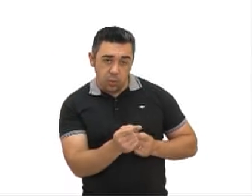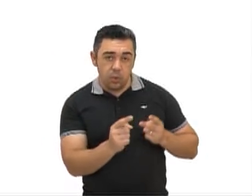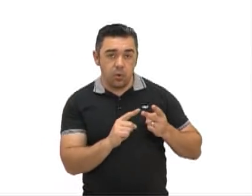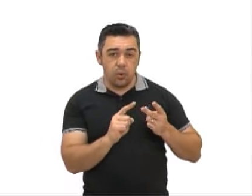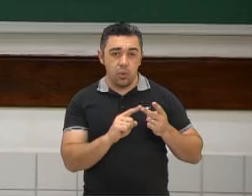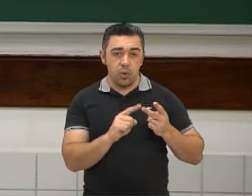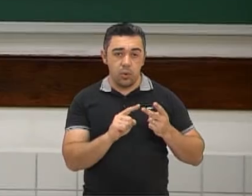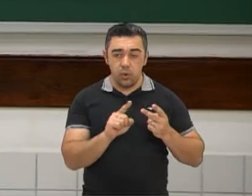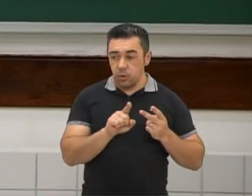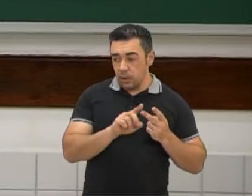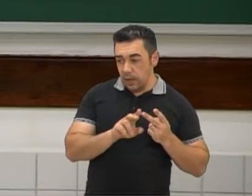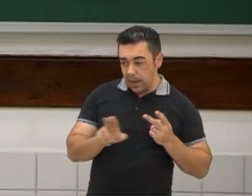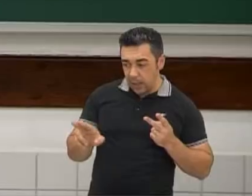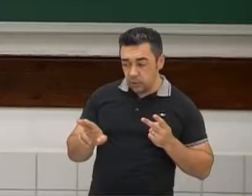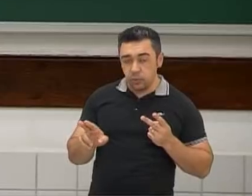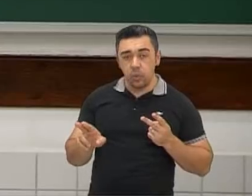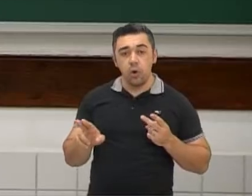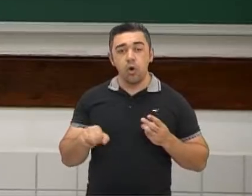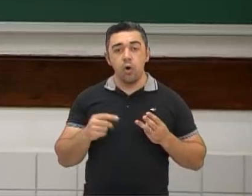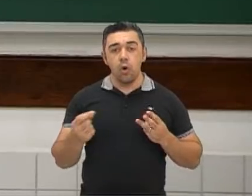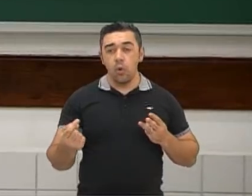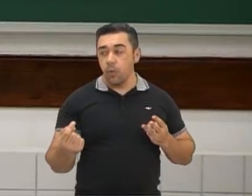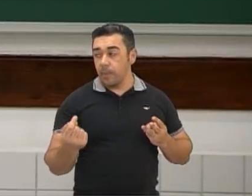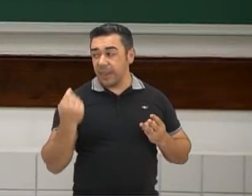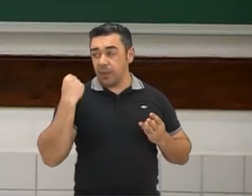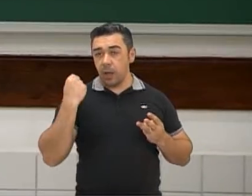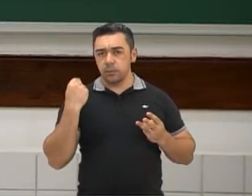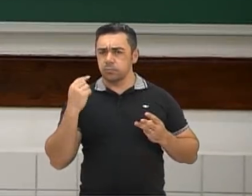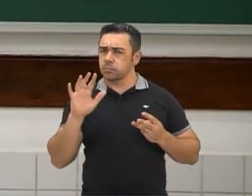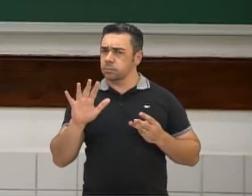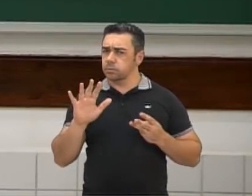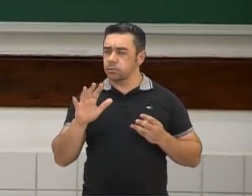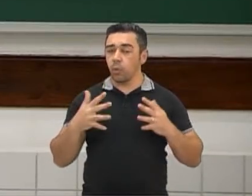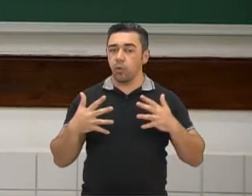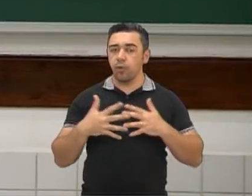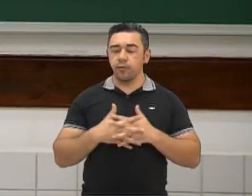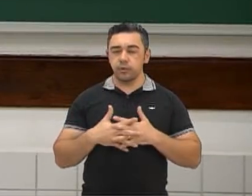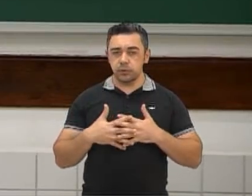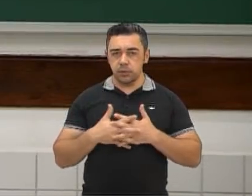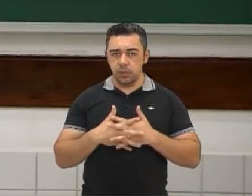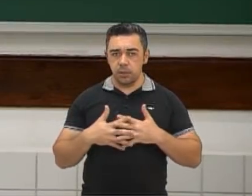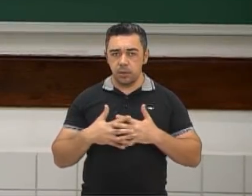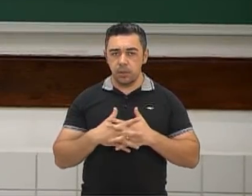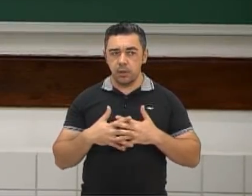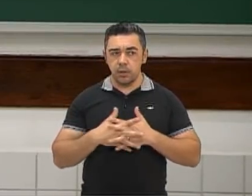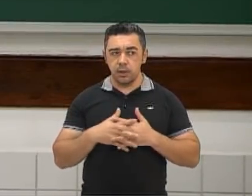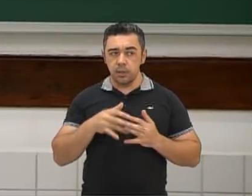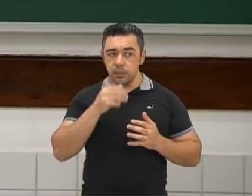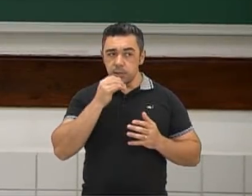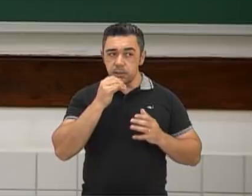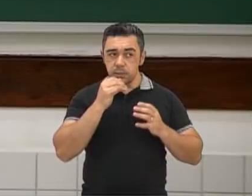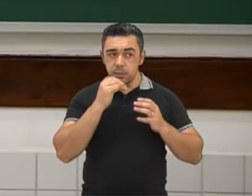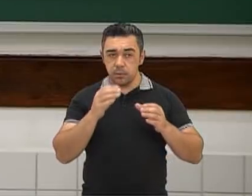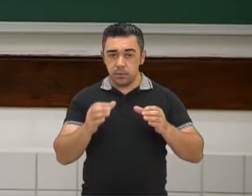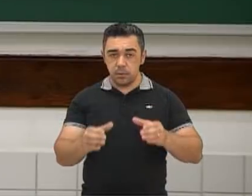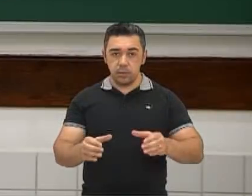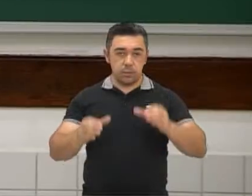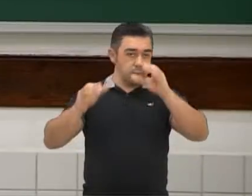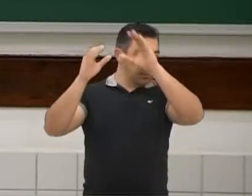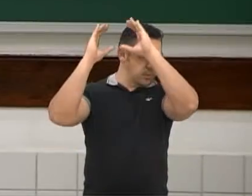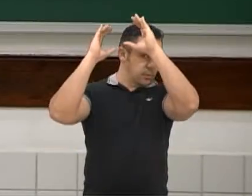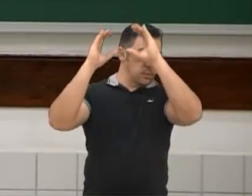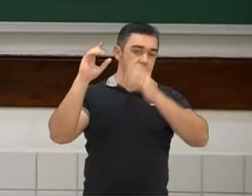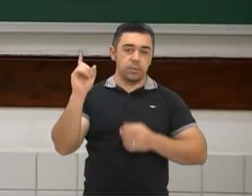Aqui existe uma certa confusão nesse movimento para trás. Tem gente que acha que passar a bola para trás é pegar a bola e jogar por cima